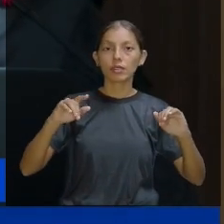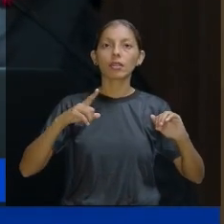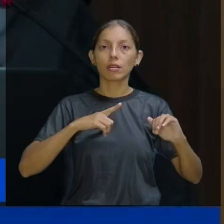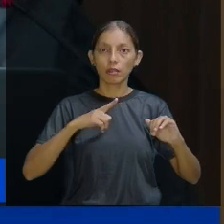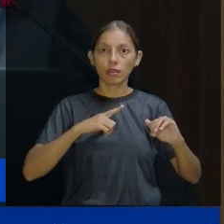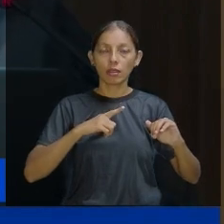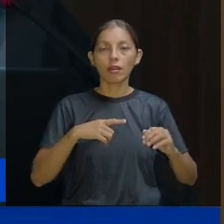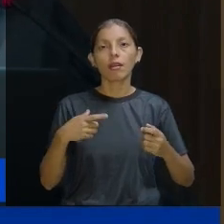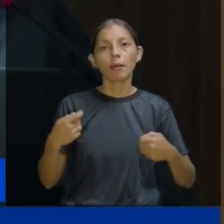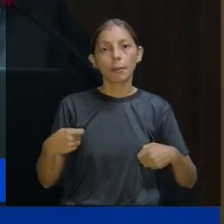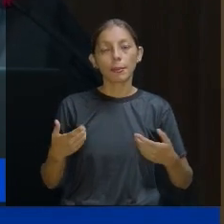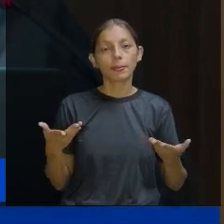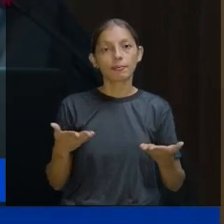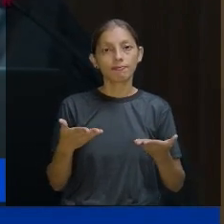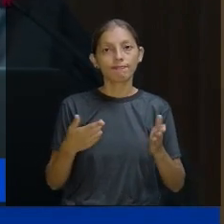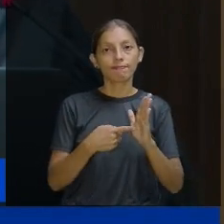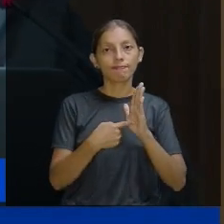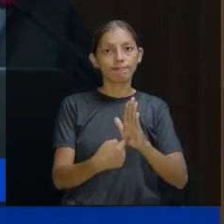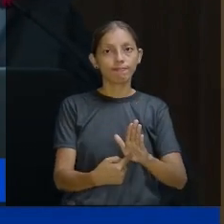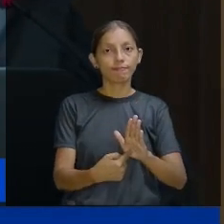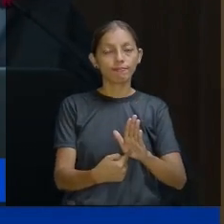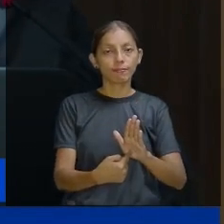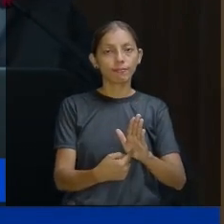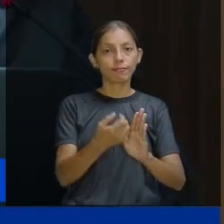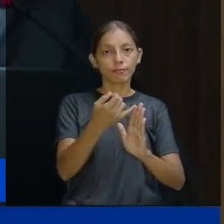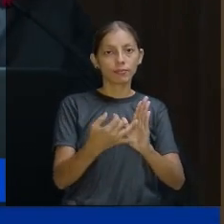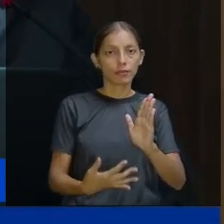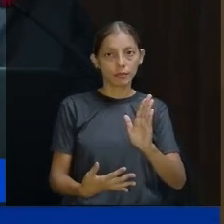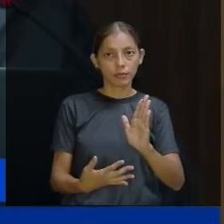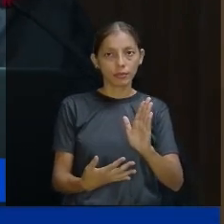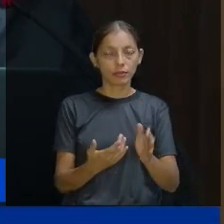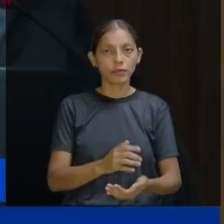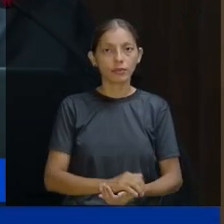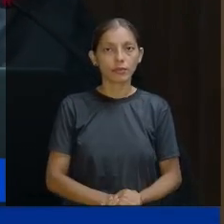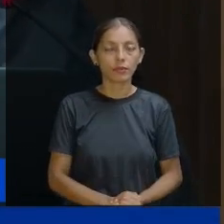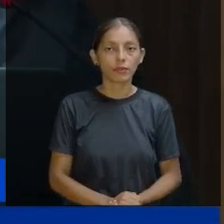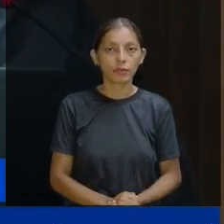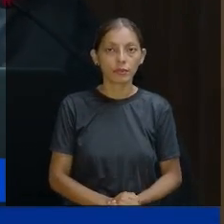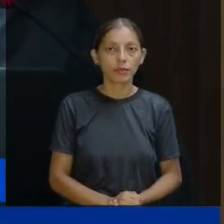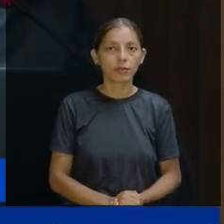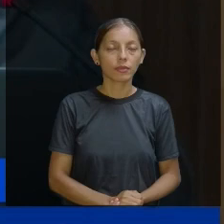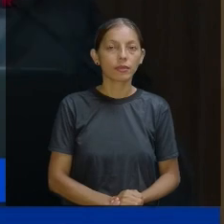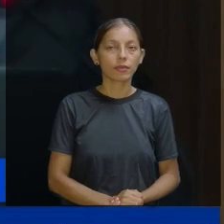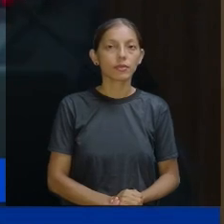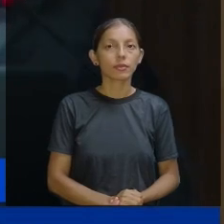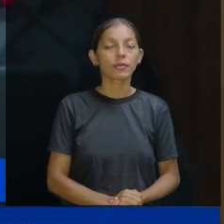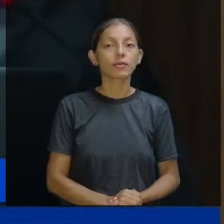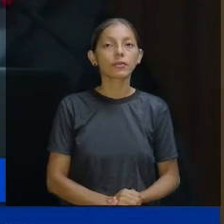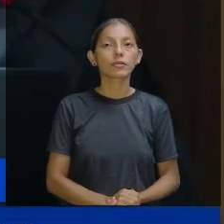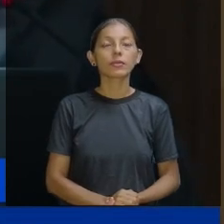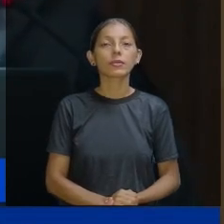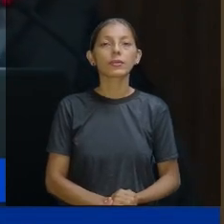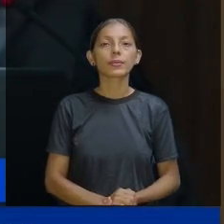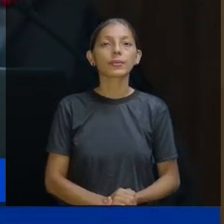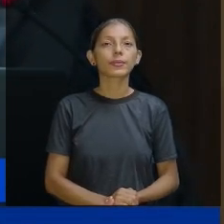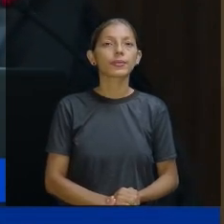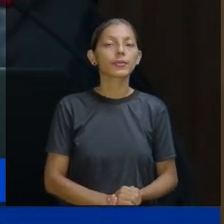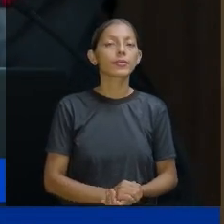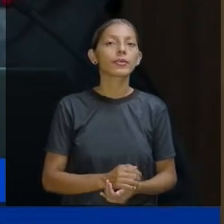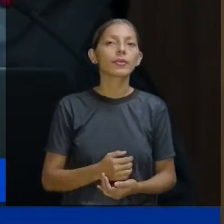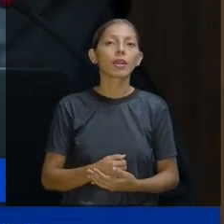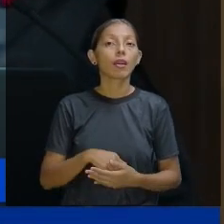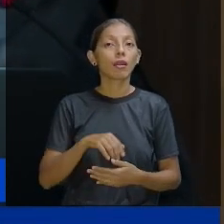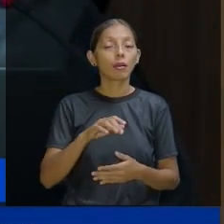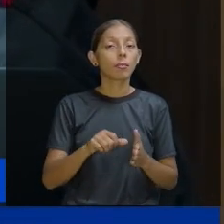é isso que trata esta normativa. Com vistas de iniciativa, frise-se,